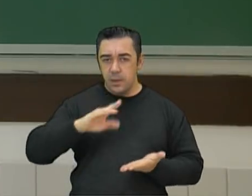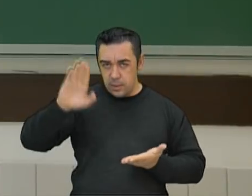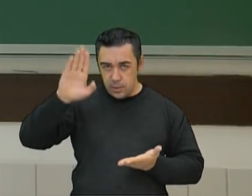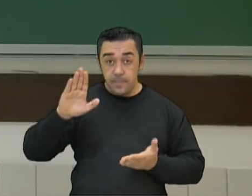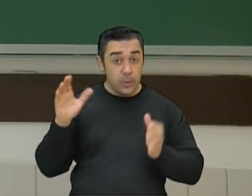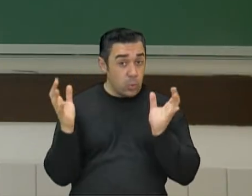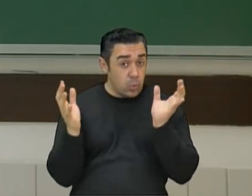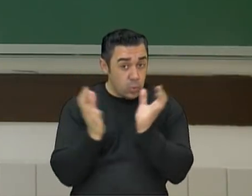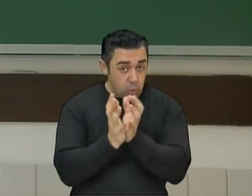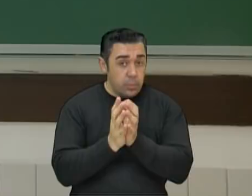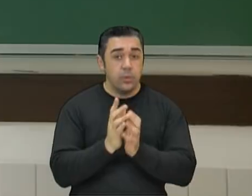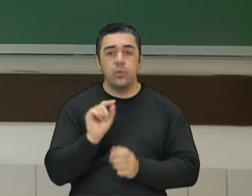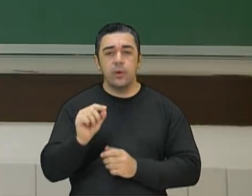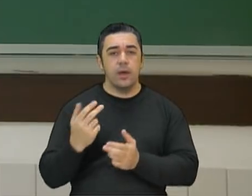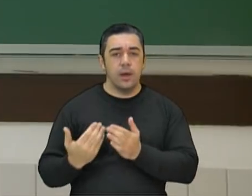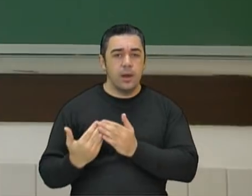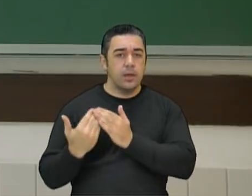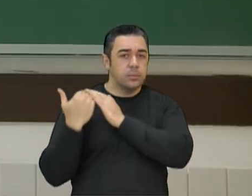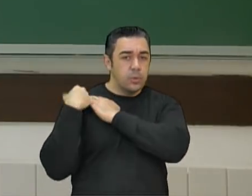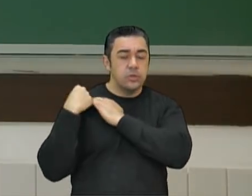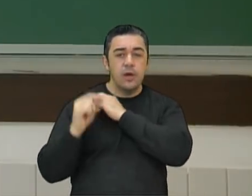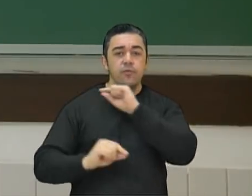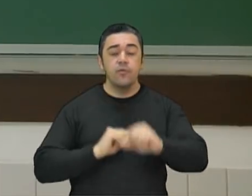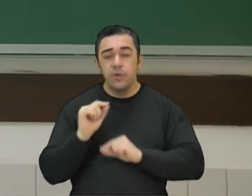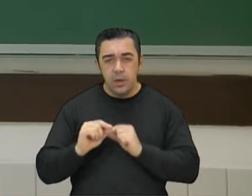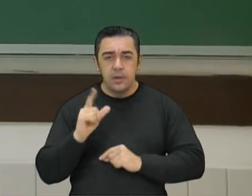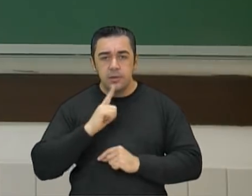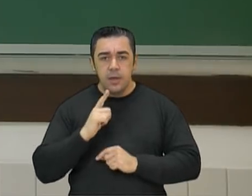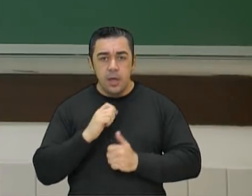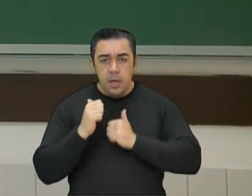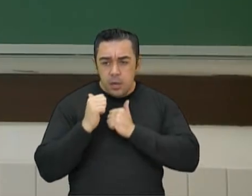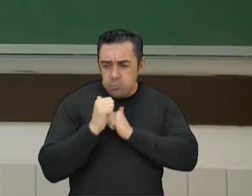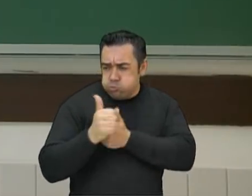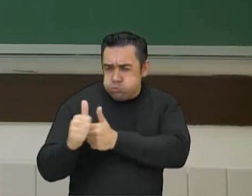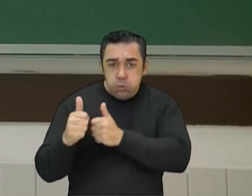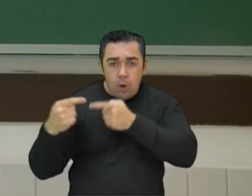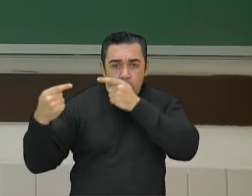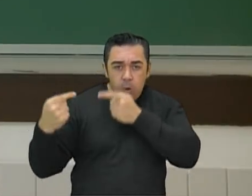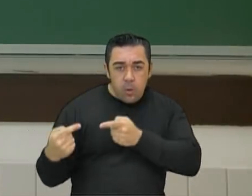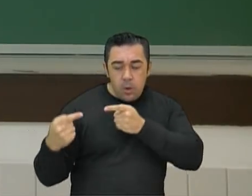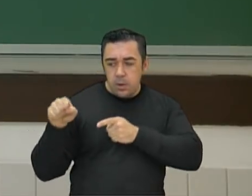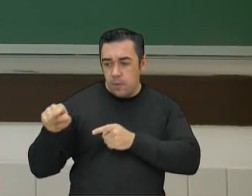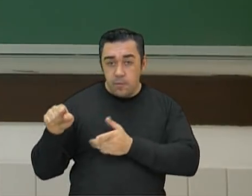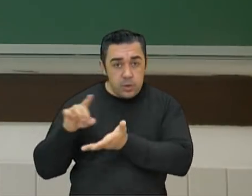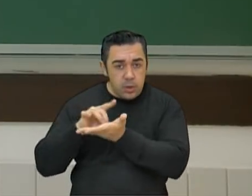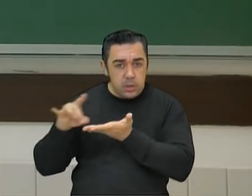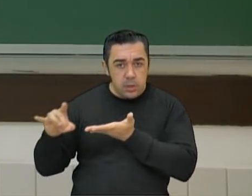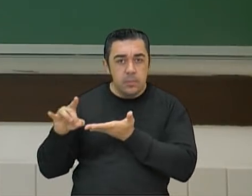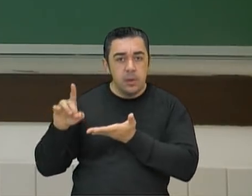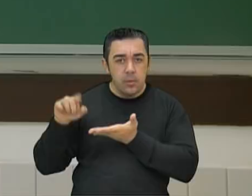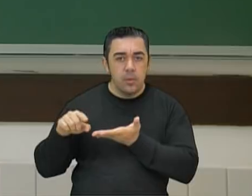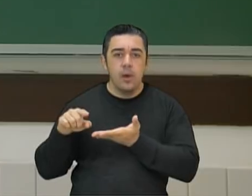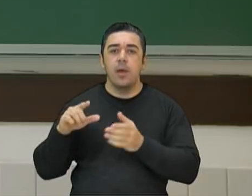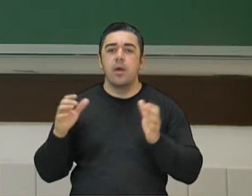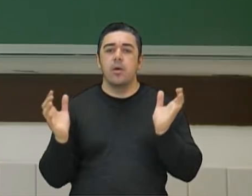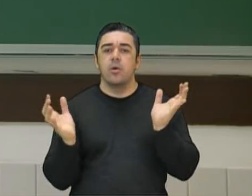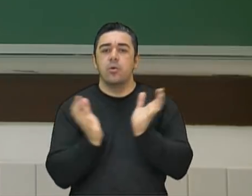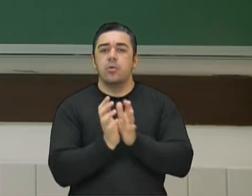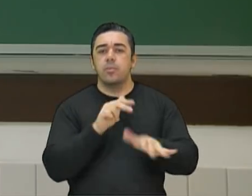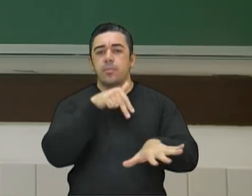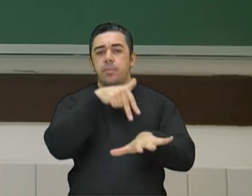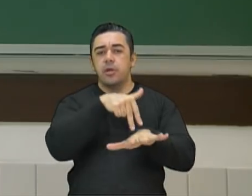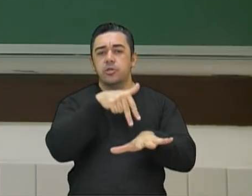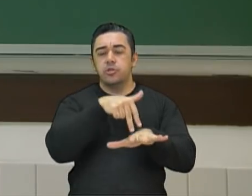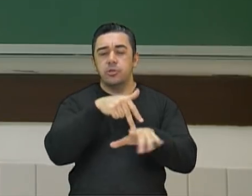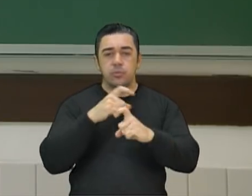Esses grupos eram responsáveis pelas perseguições a quem fosse opositor ao nazismo. SS,